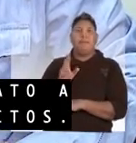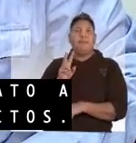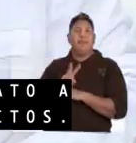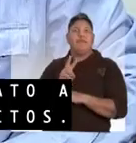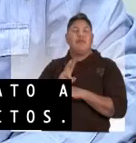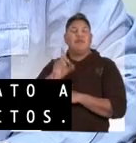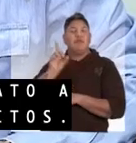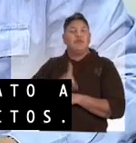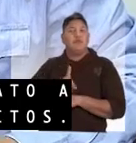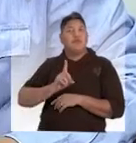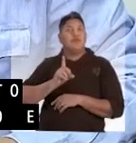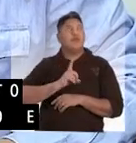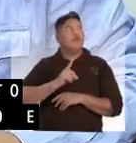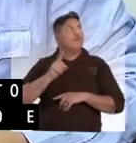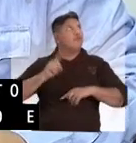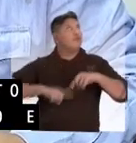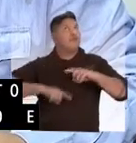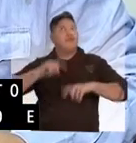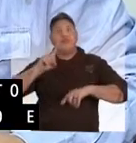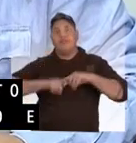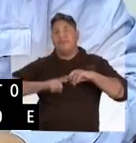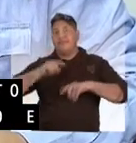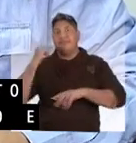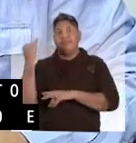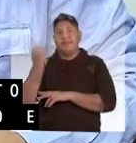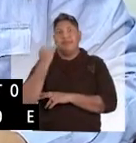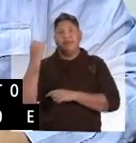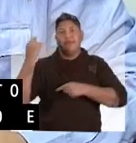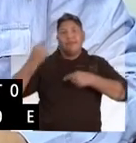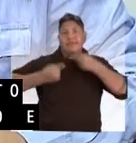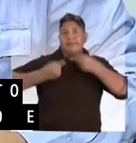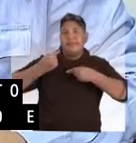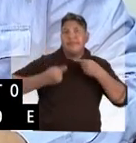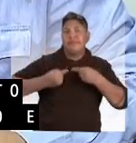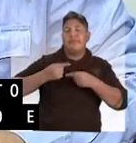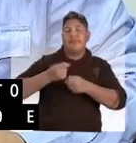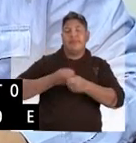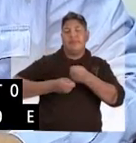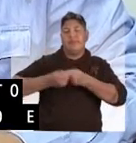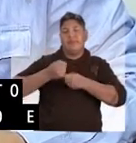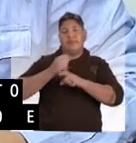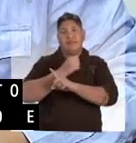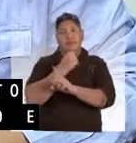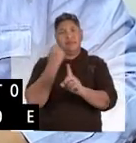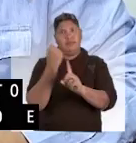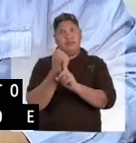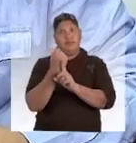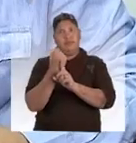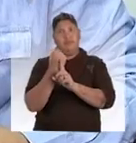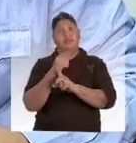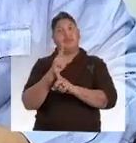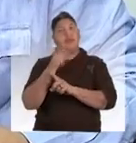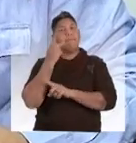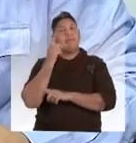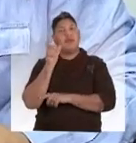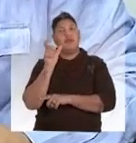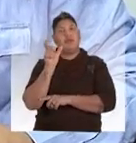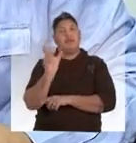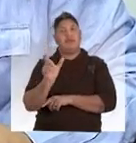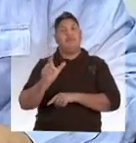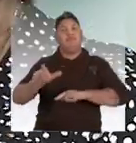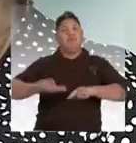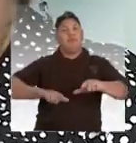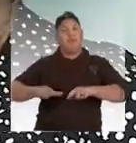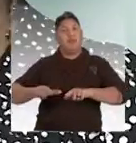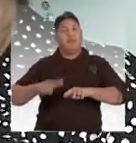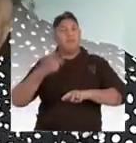meus direitos. O grande instrumento político, econômico e social para o